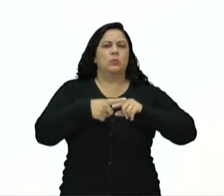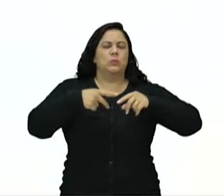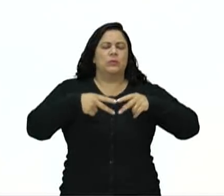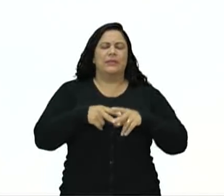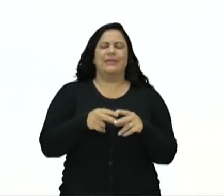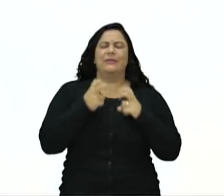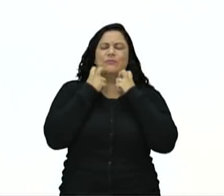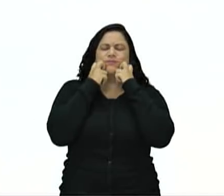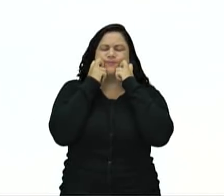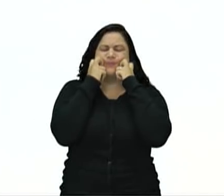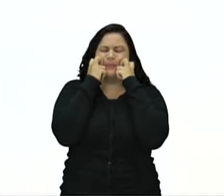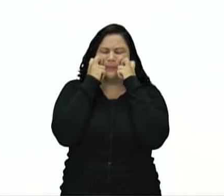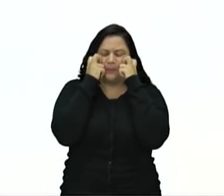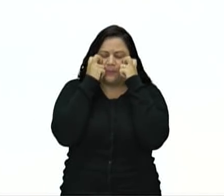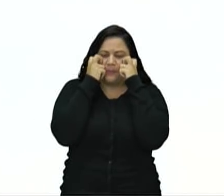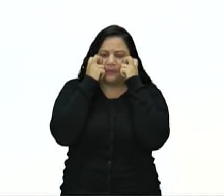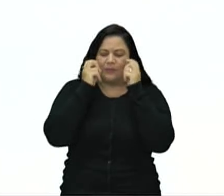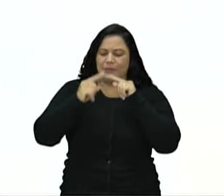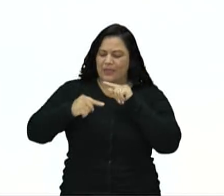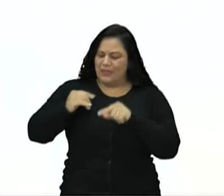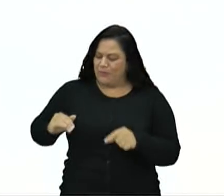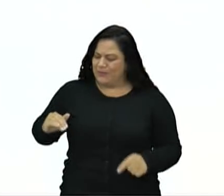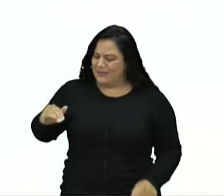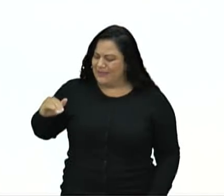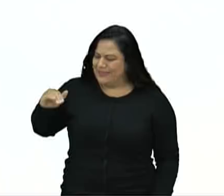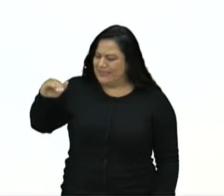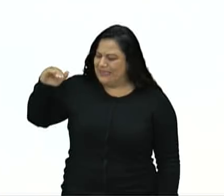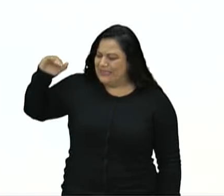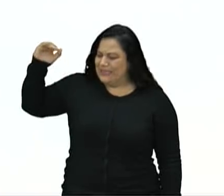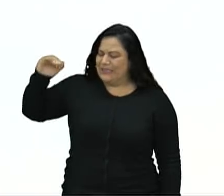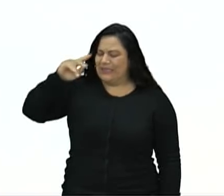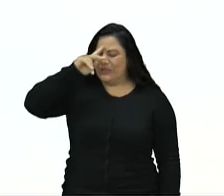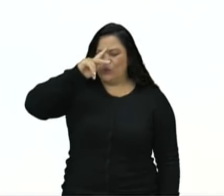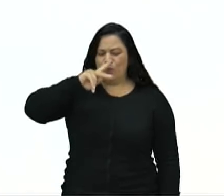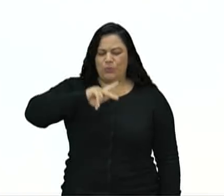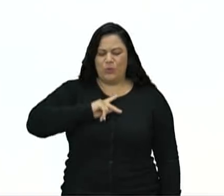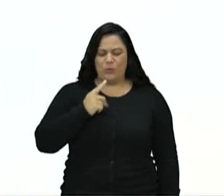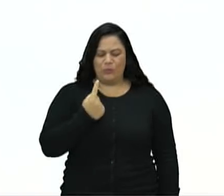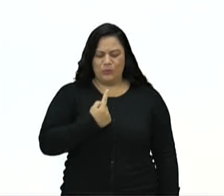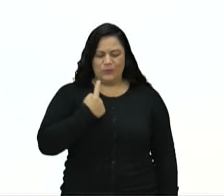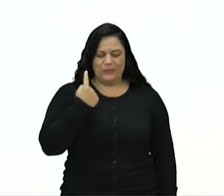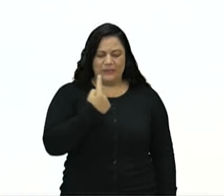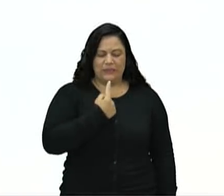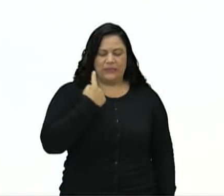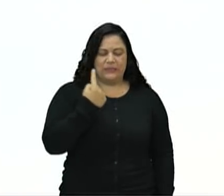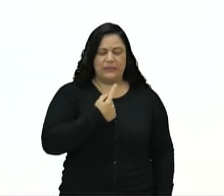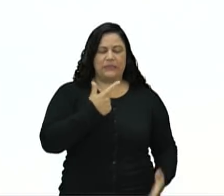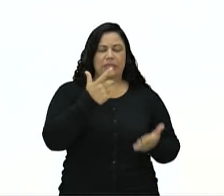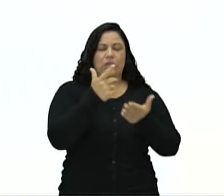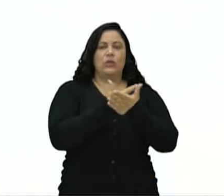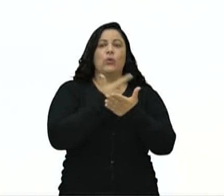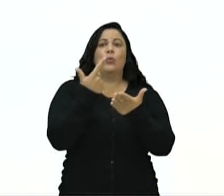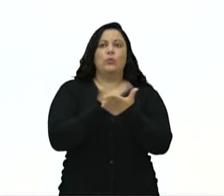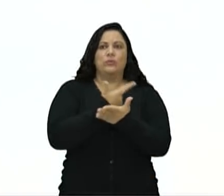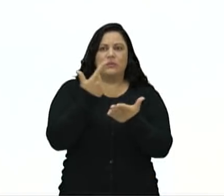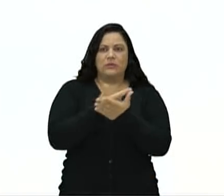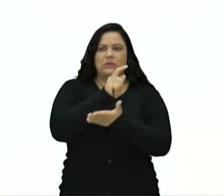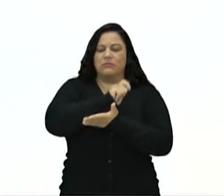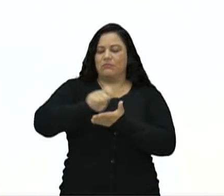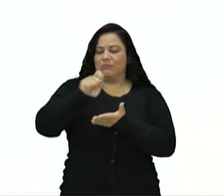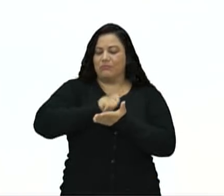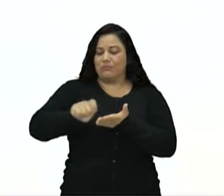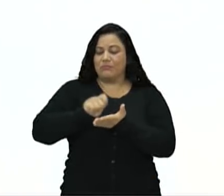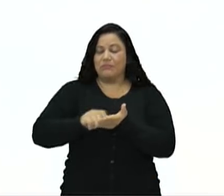com o avanço da idade fiquei mais sozinha comigo mesma. E os livros e a escrita são, até